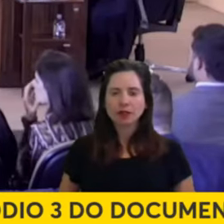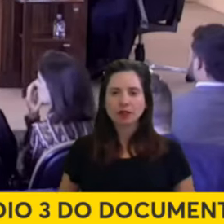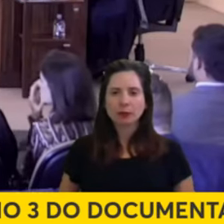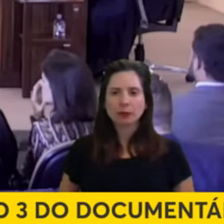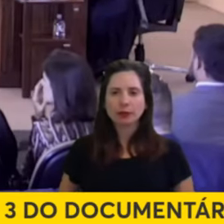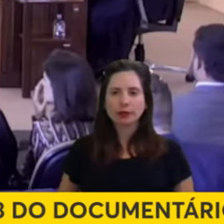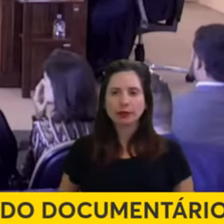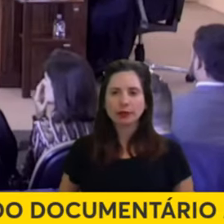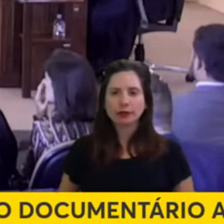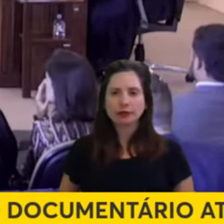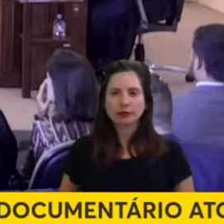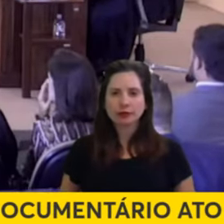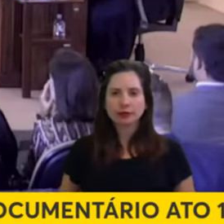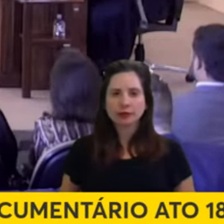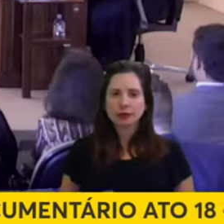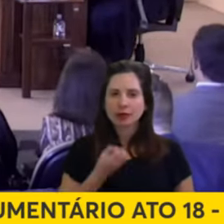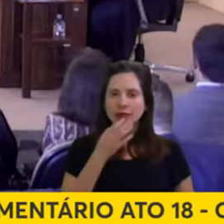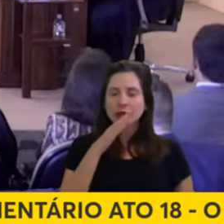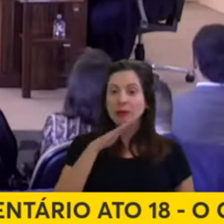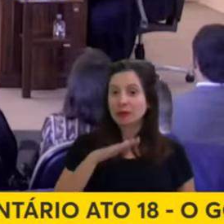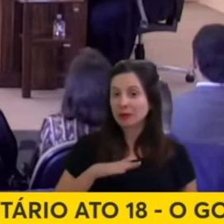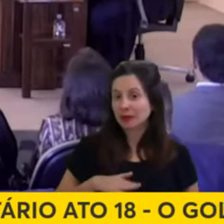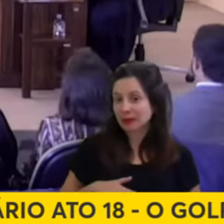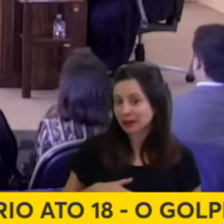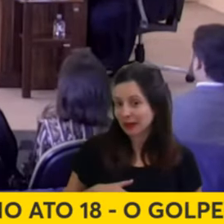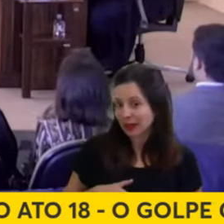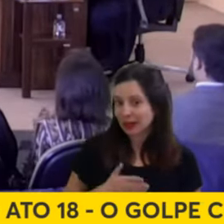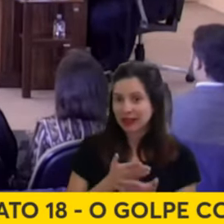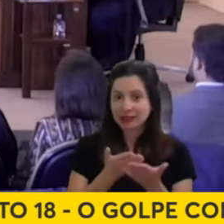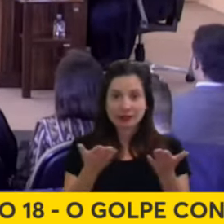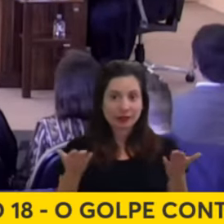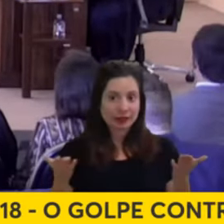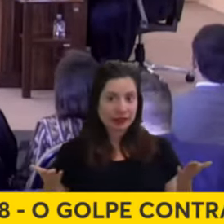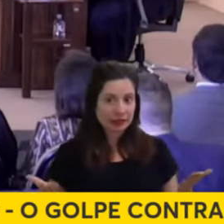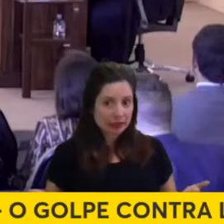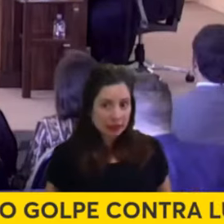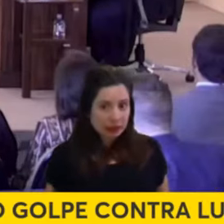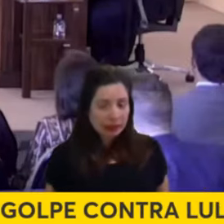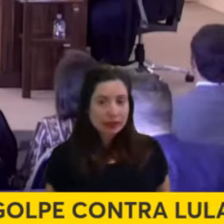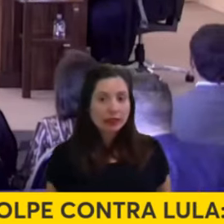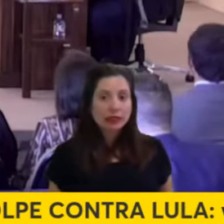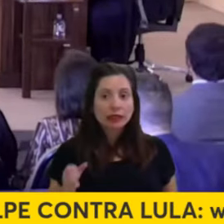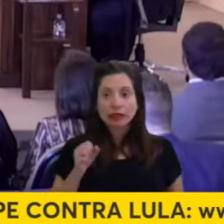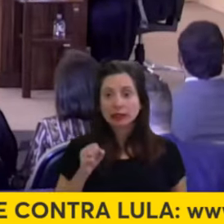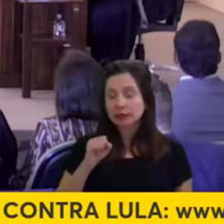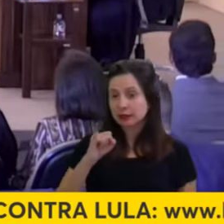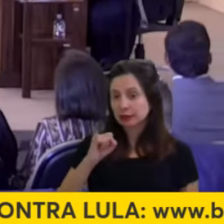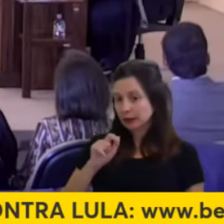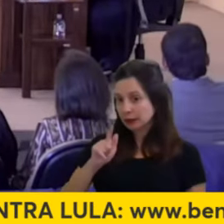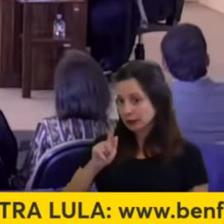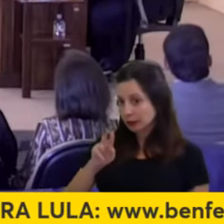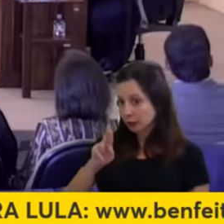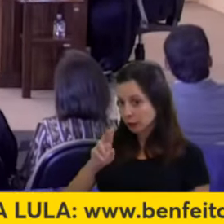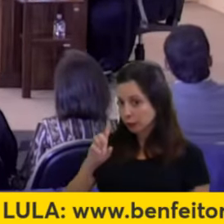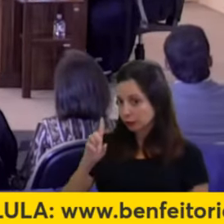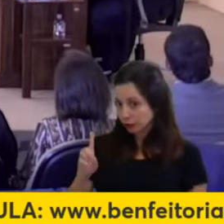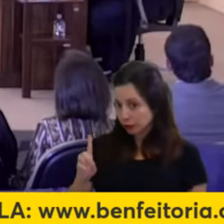Sil Boa tarde muito obrigado senhor presidente Excelentíssimo Senhor seguro Roberto Bon eminente relator